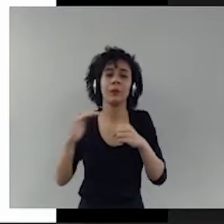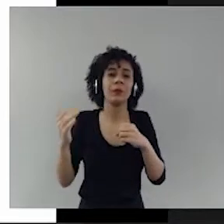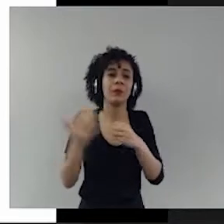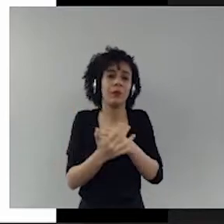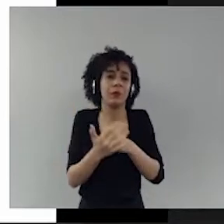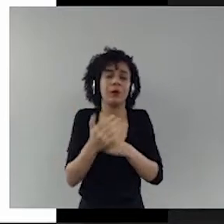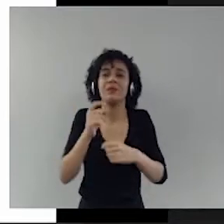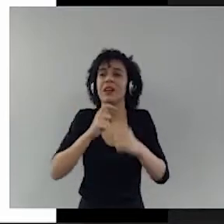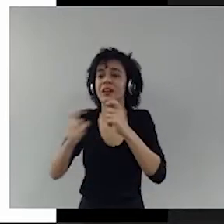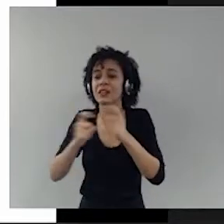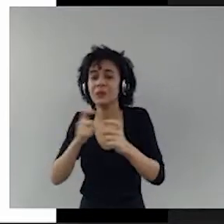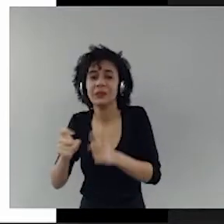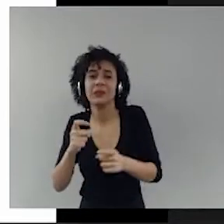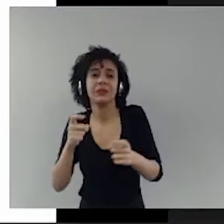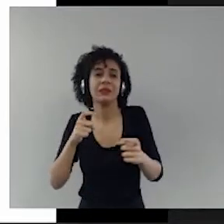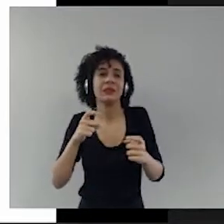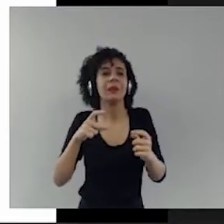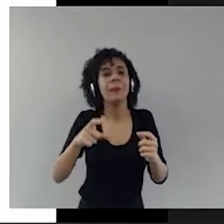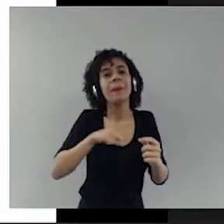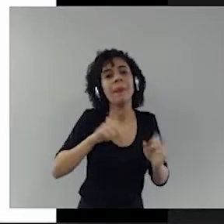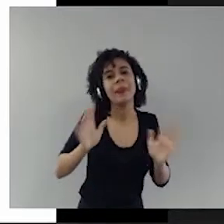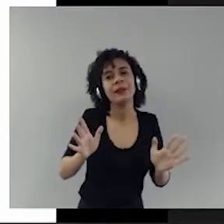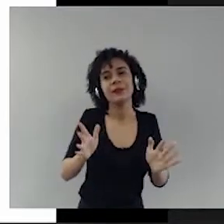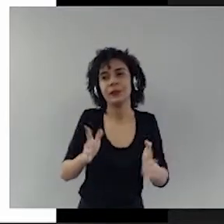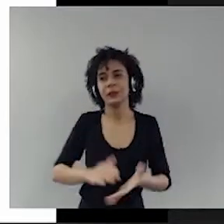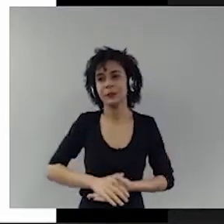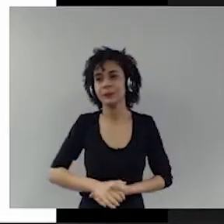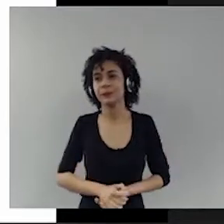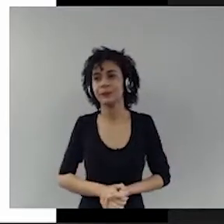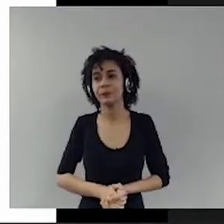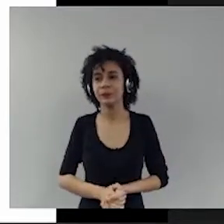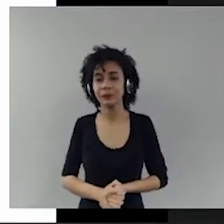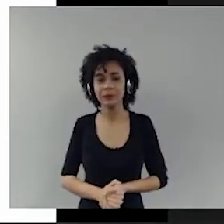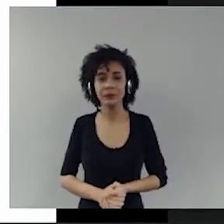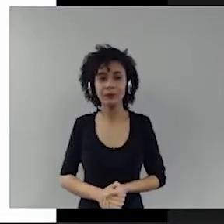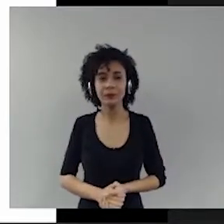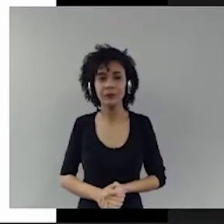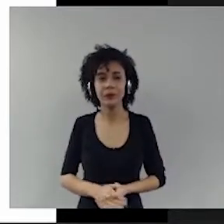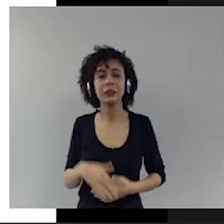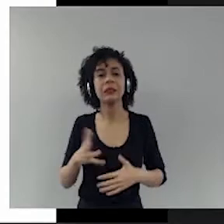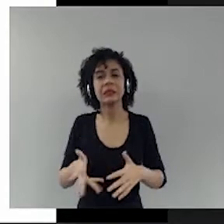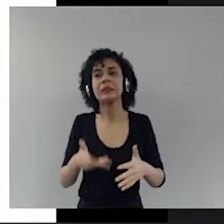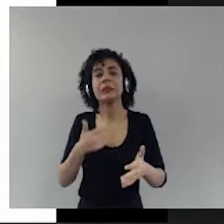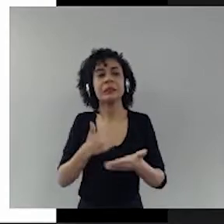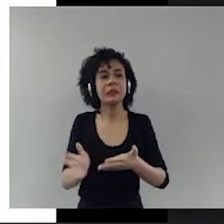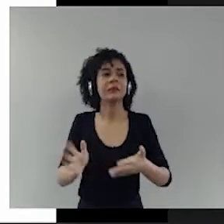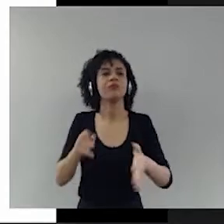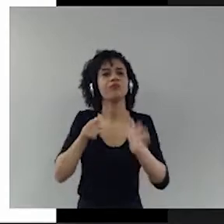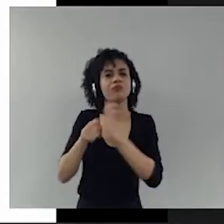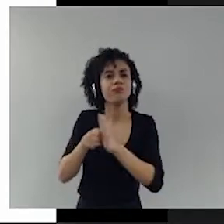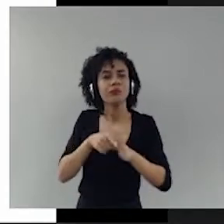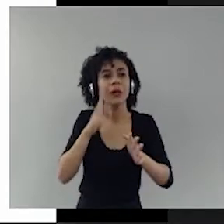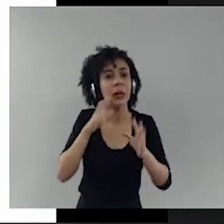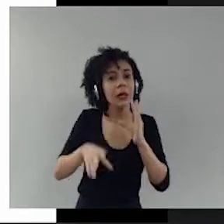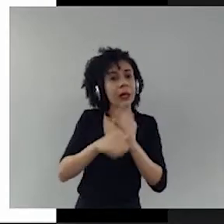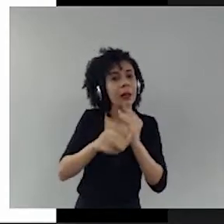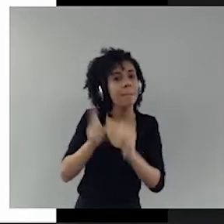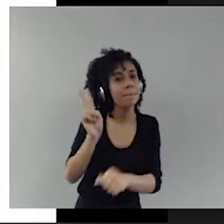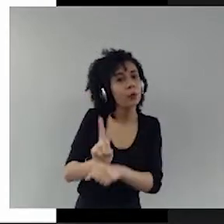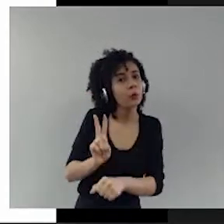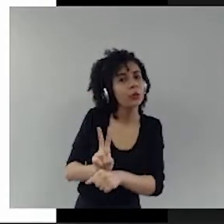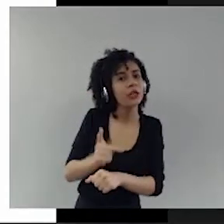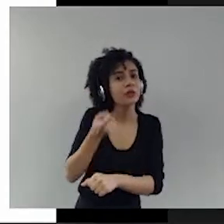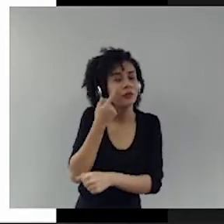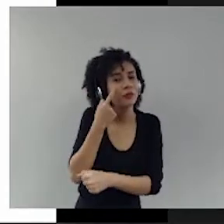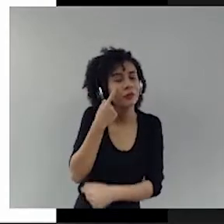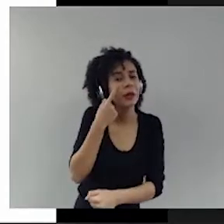da administração pública tinha em sua frente então imediatamente foram sendo editadas medidas provisórias que